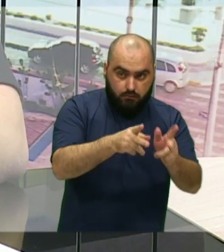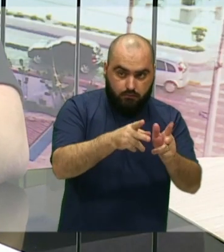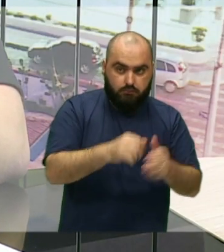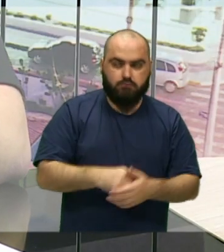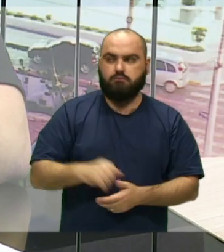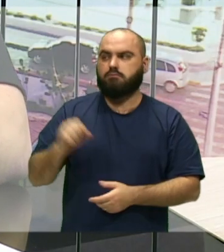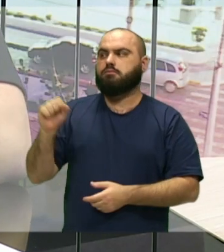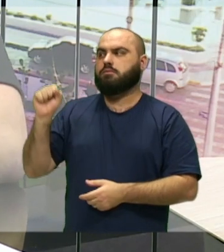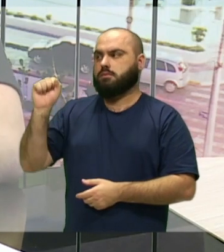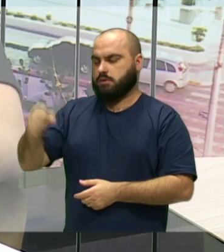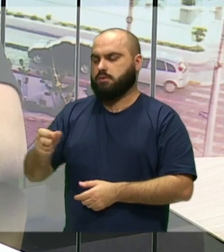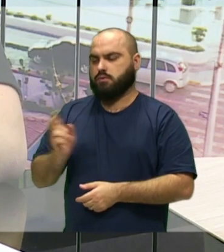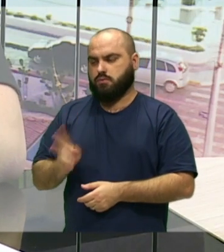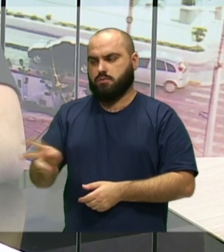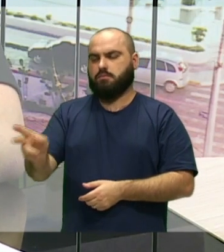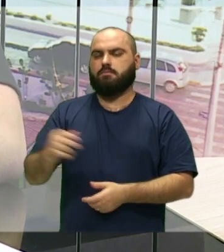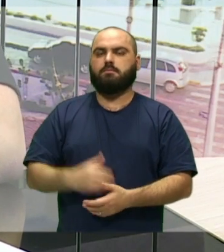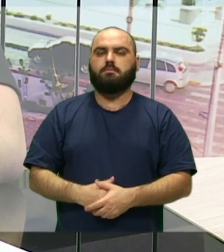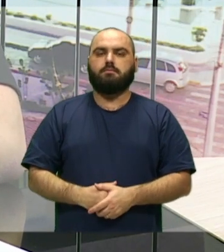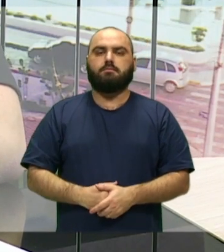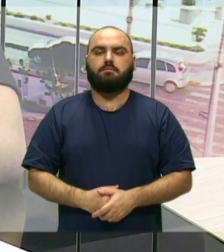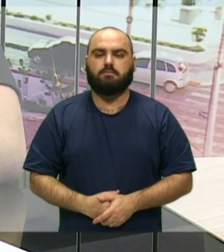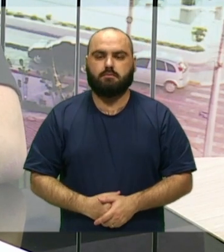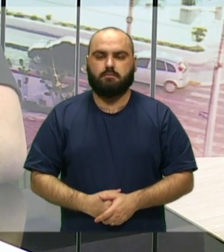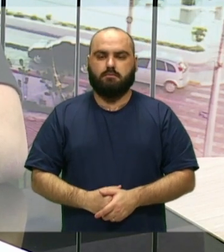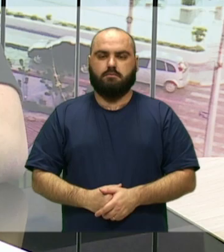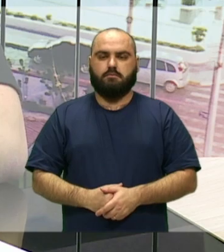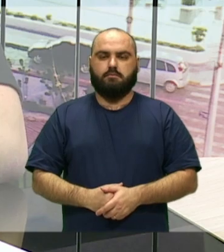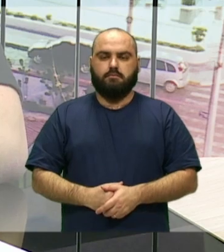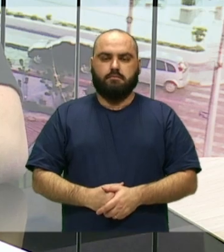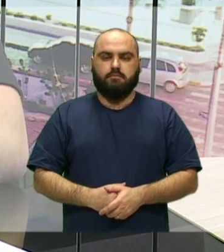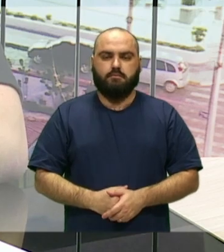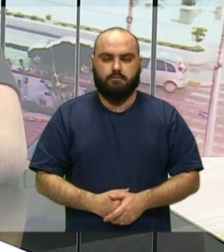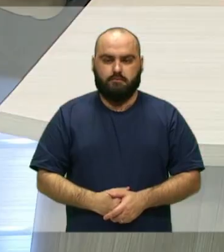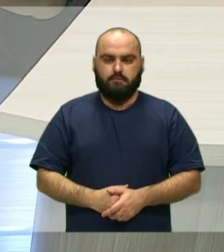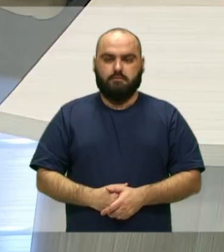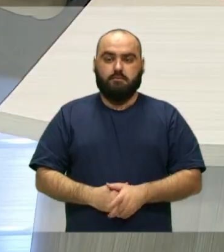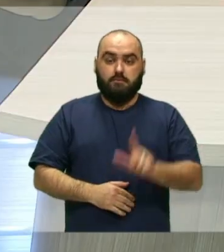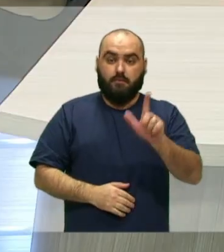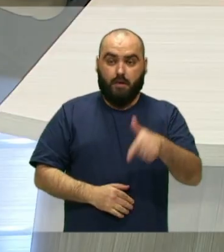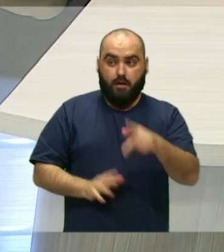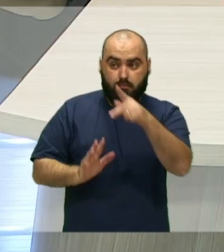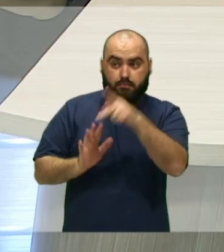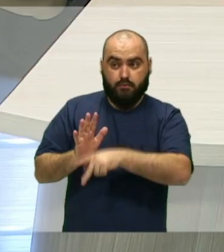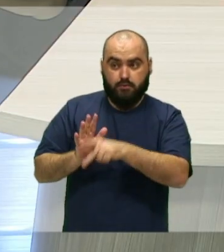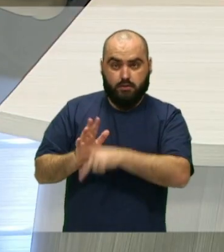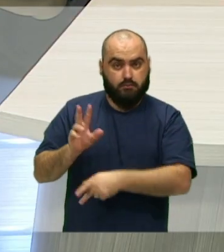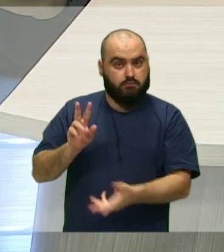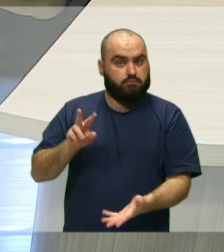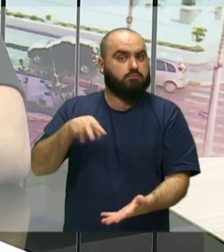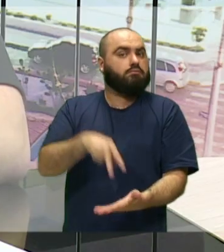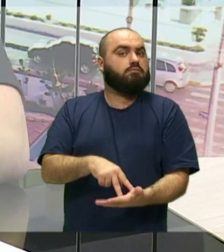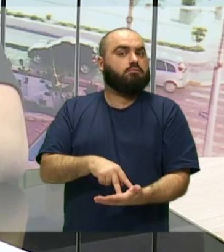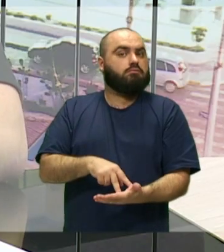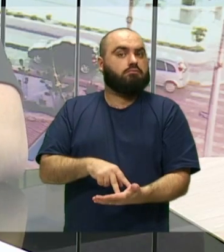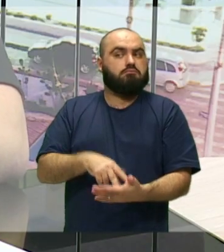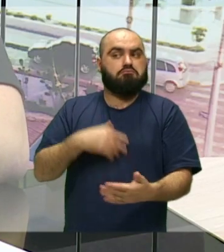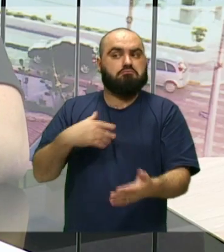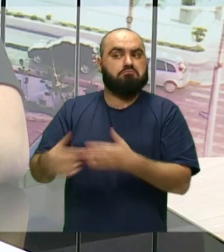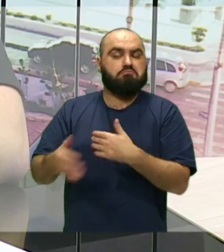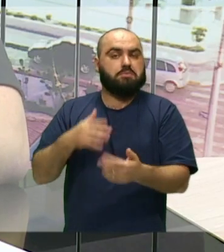eh esse é um programa que ele é permanente né Independente de ter ou